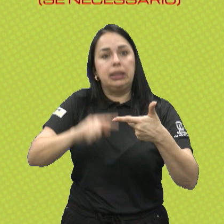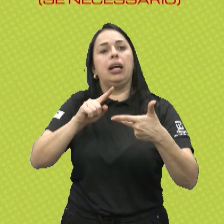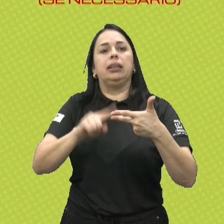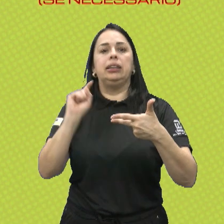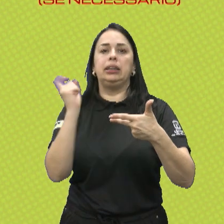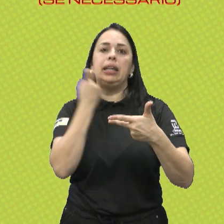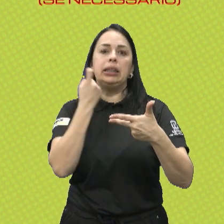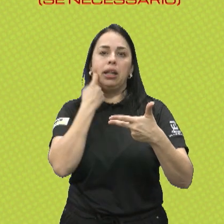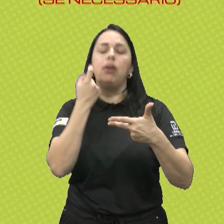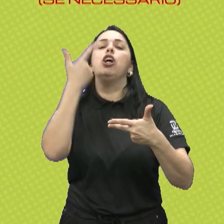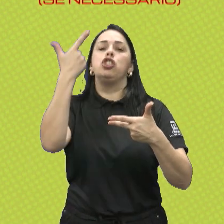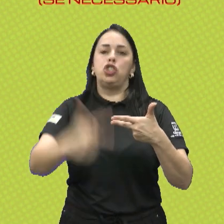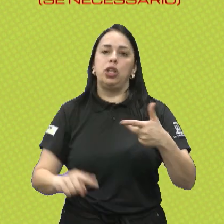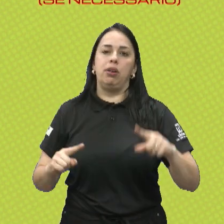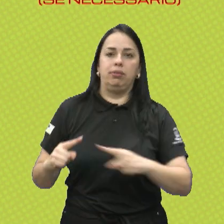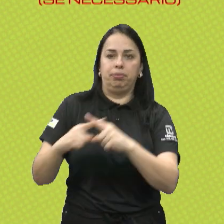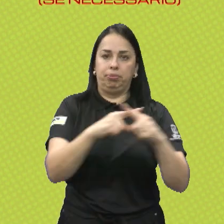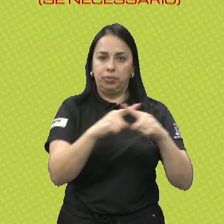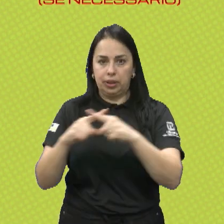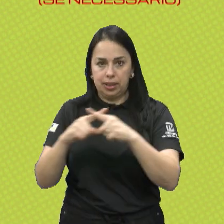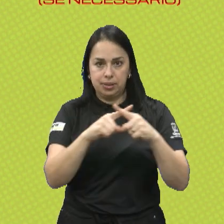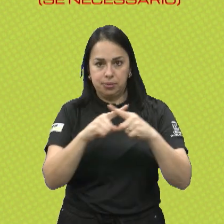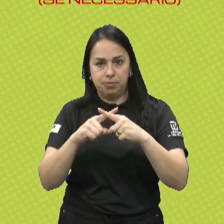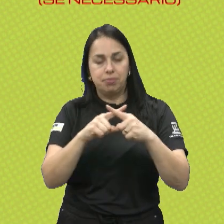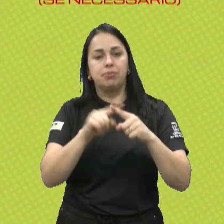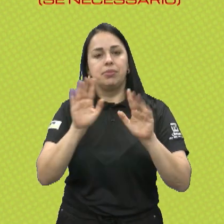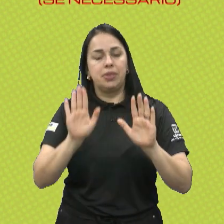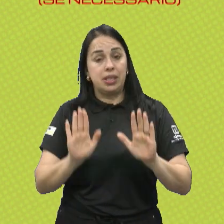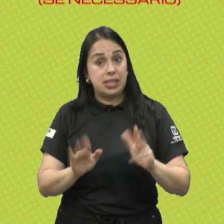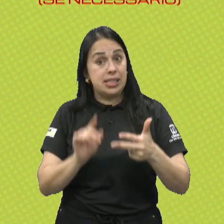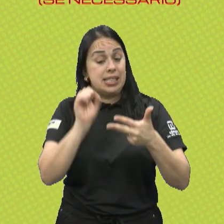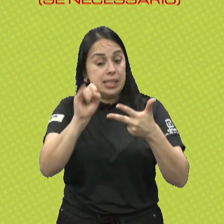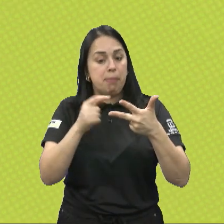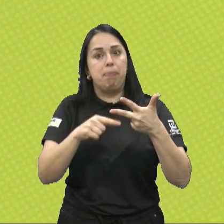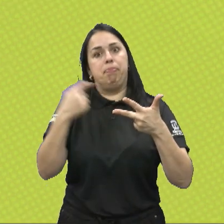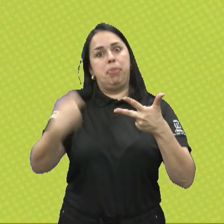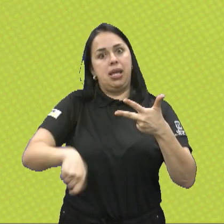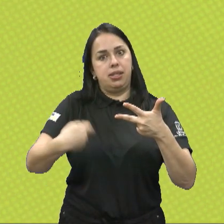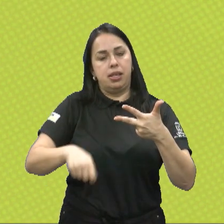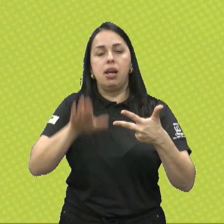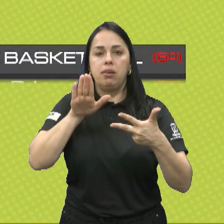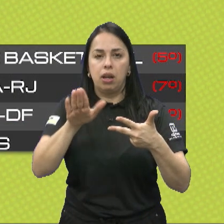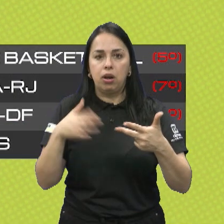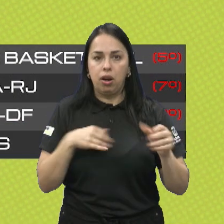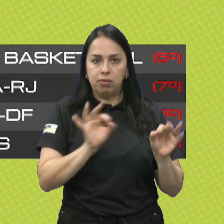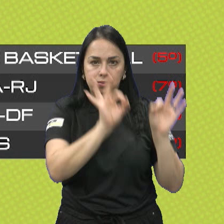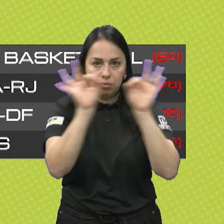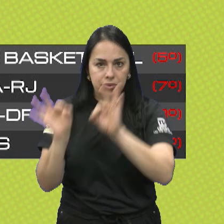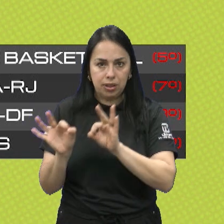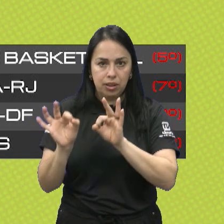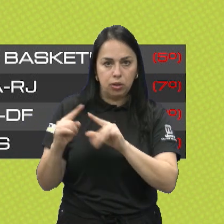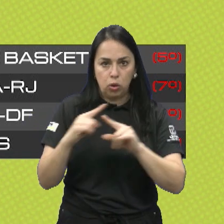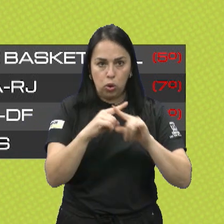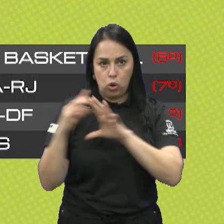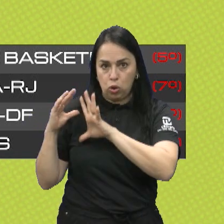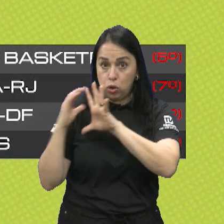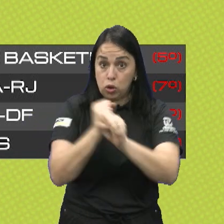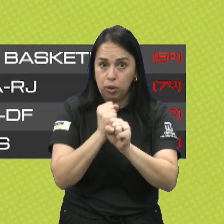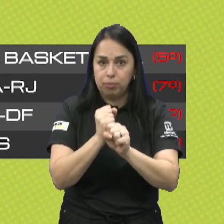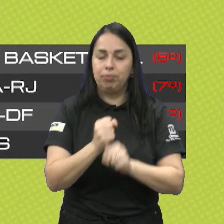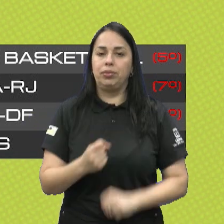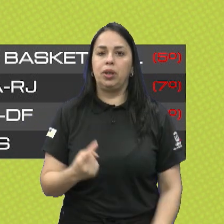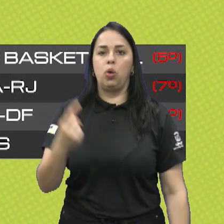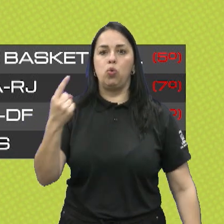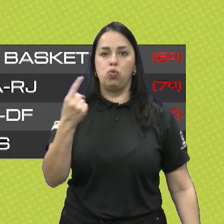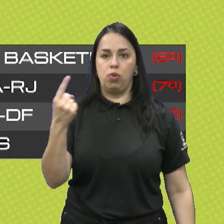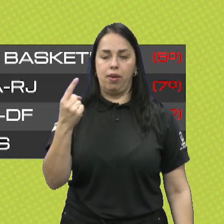José voltam a se enfrentar pelo jogo 3, como eu disse, se houver necessidade. Vamos ver aqui como é que estão os playoffs de modo geral. Tá aqui, ó. Jogo 1, São